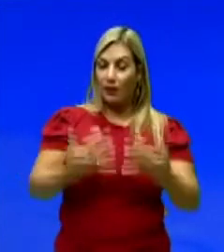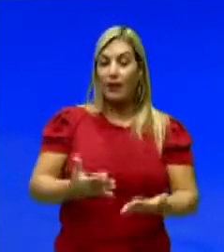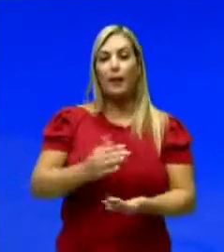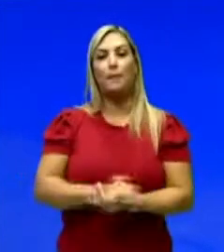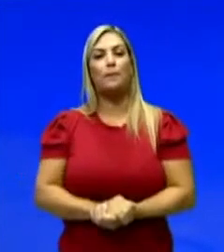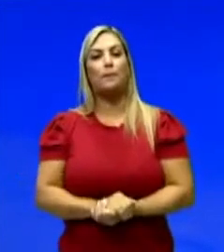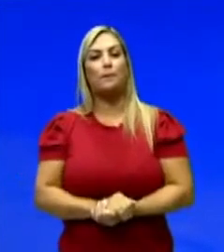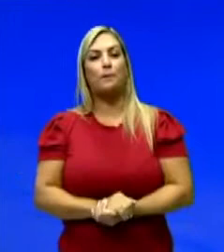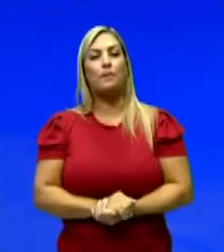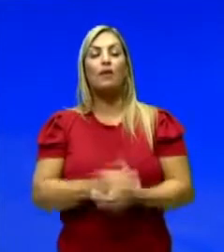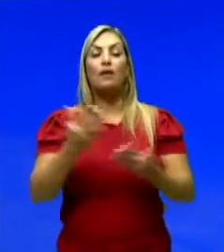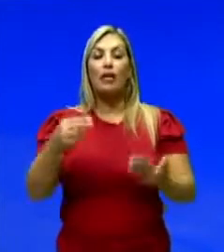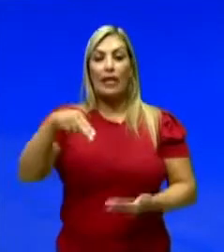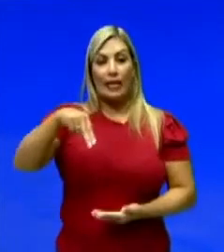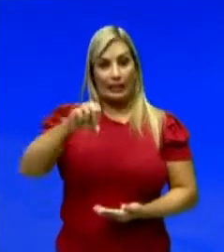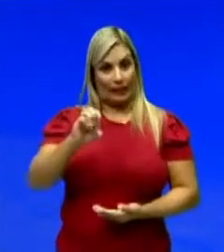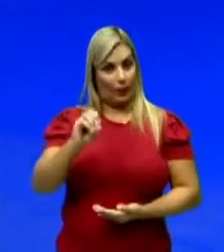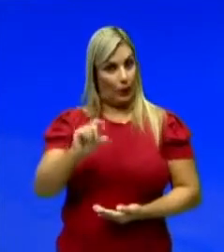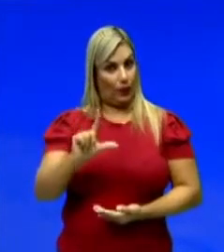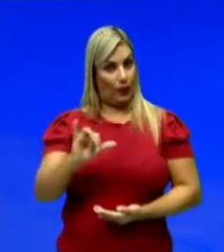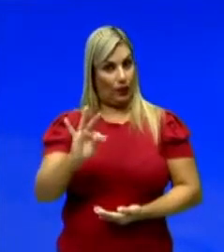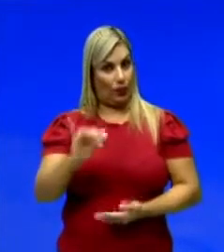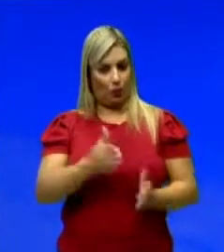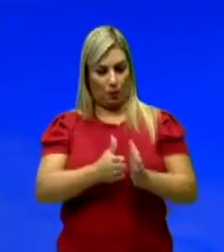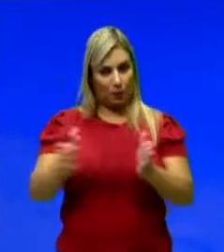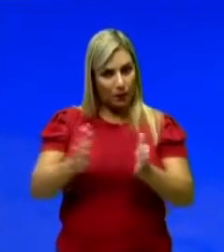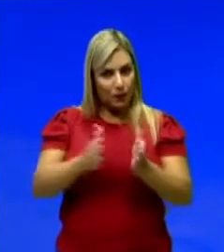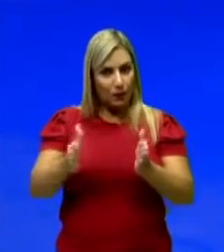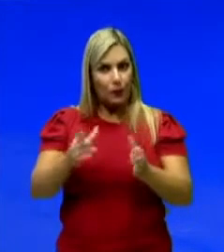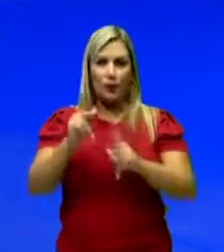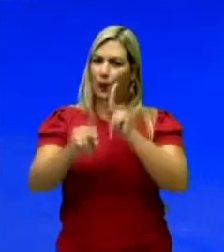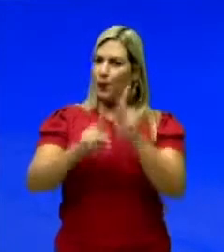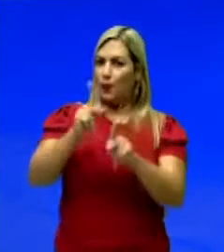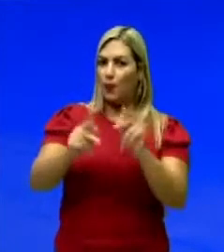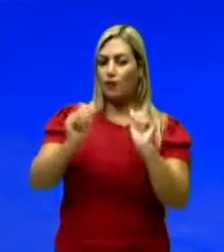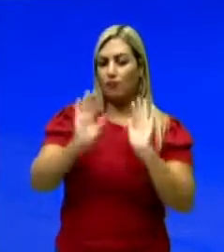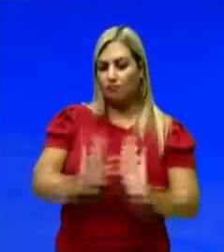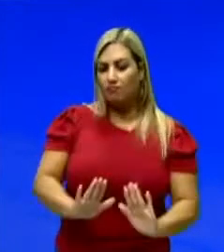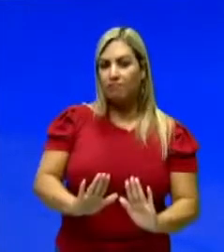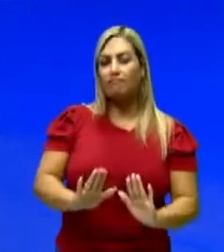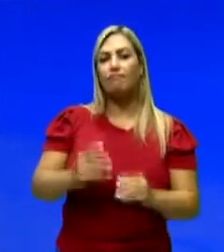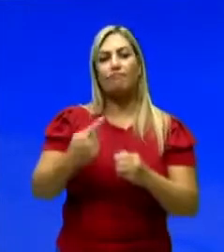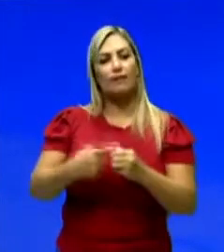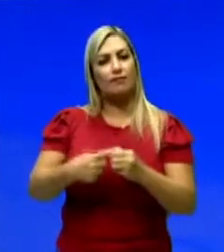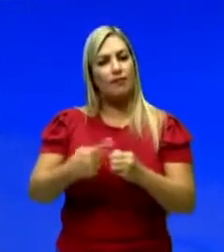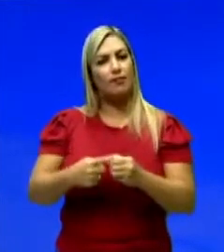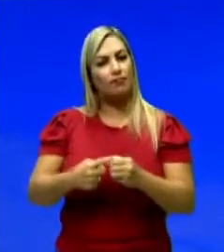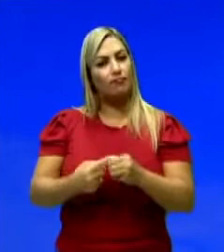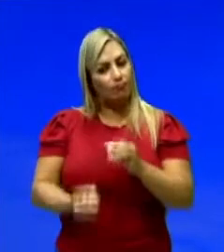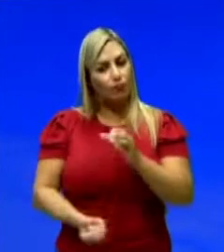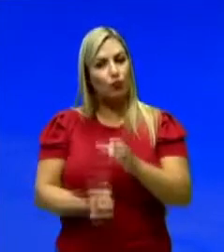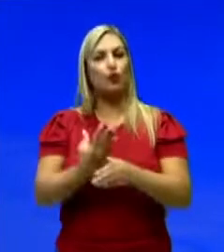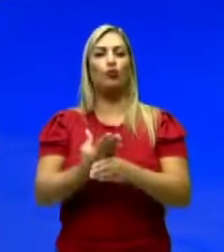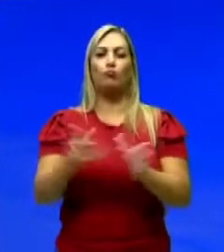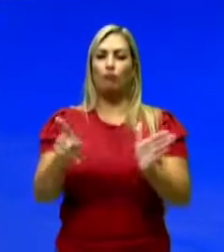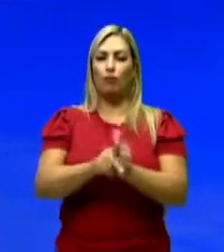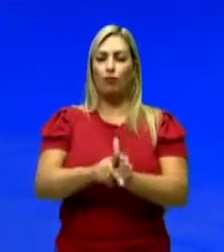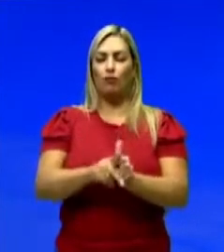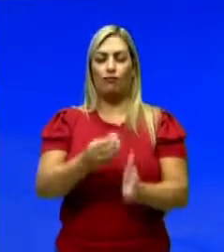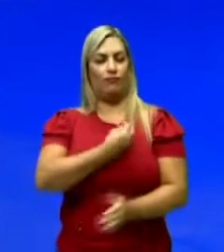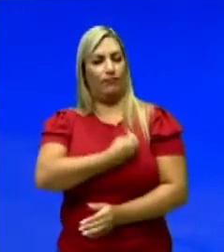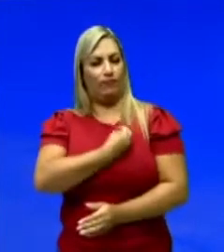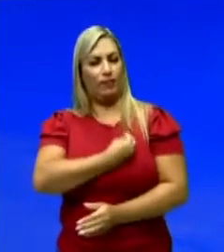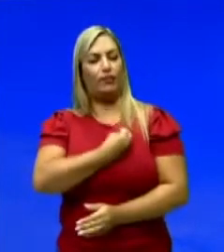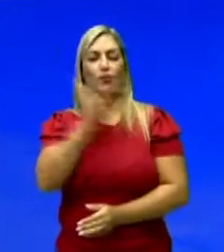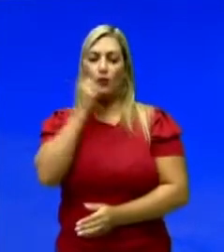e a partir do neolítico as populações passaram a se fixar em determinados locais e ali produzir sua própria